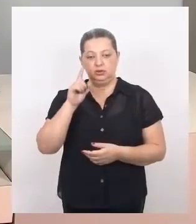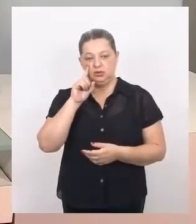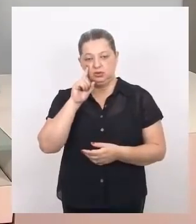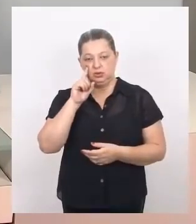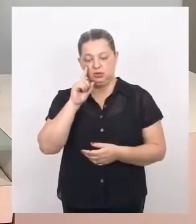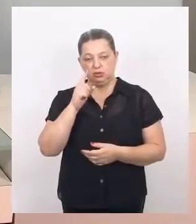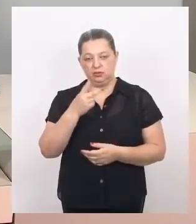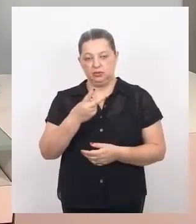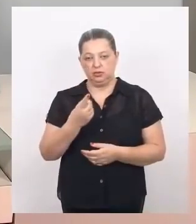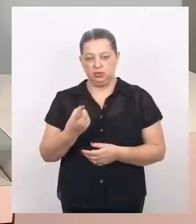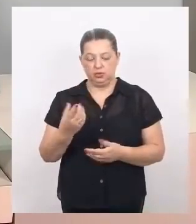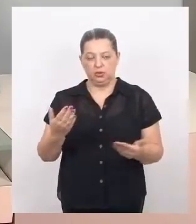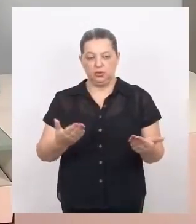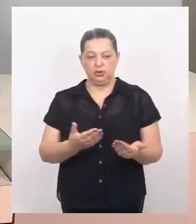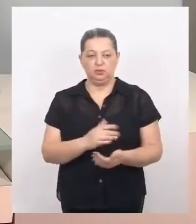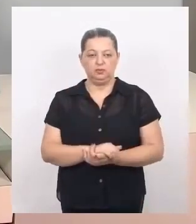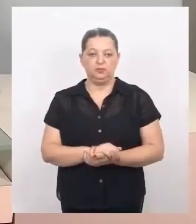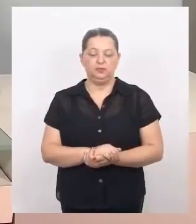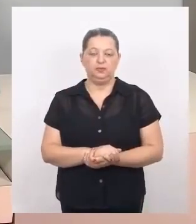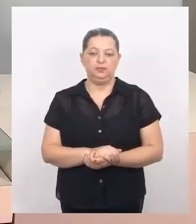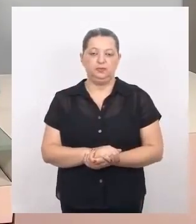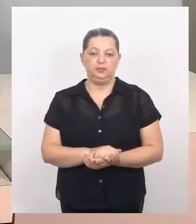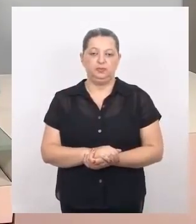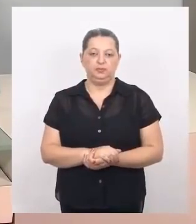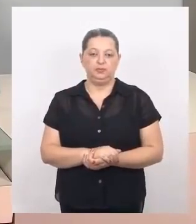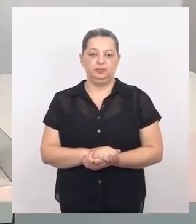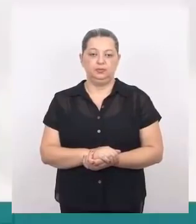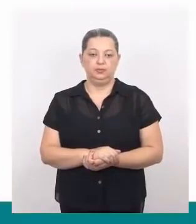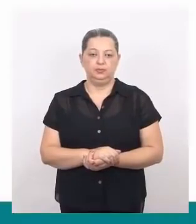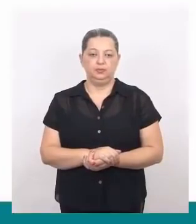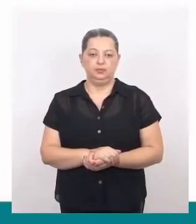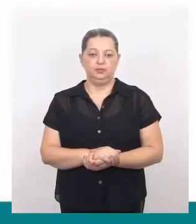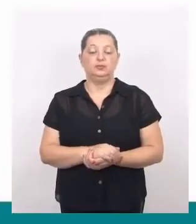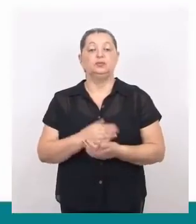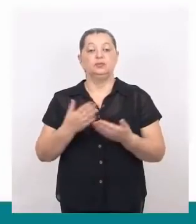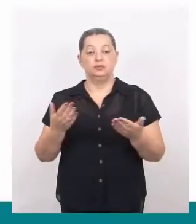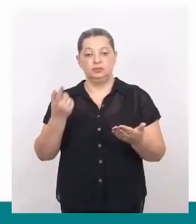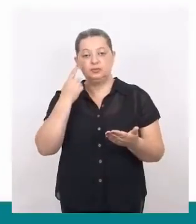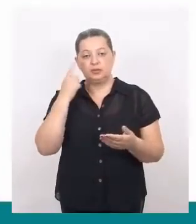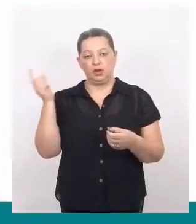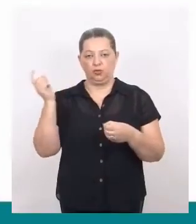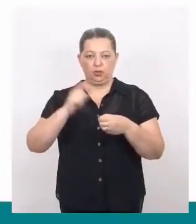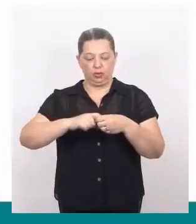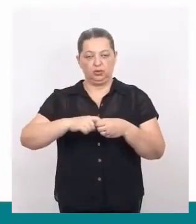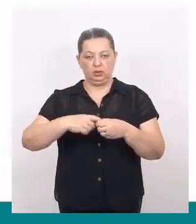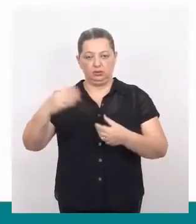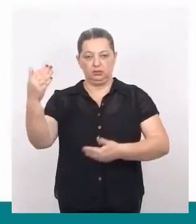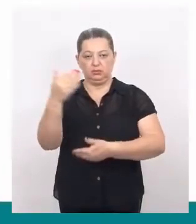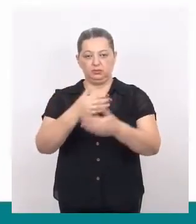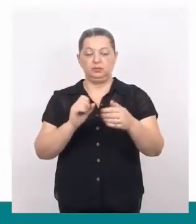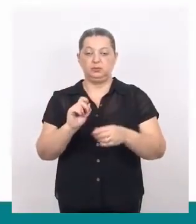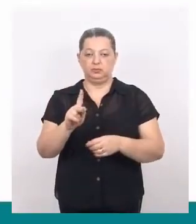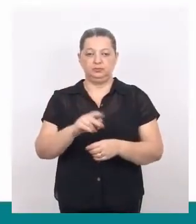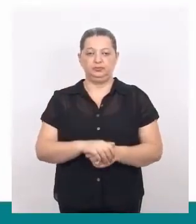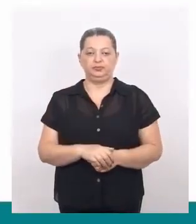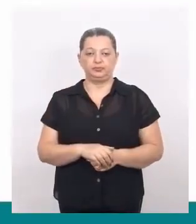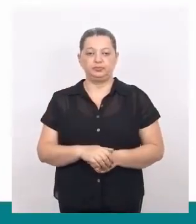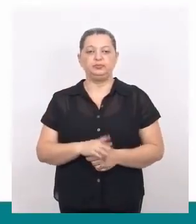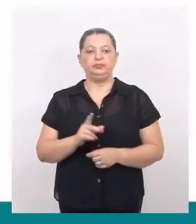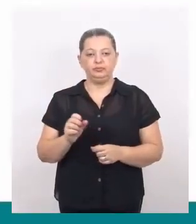agora pode seguir. Vamos lá. Então, vamos voltar para a tela. Ok, então verifica se está